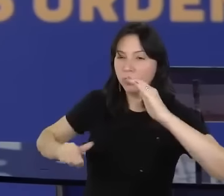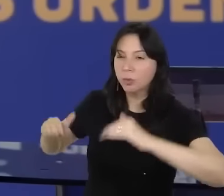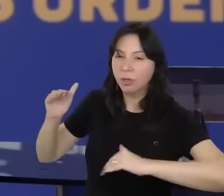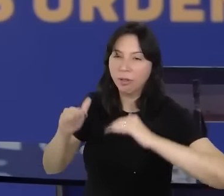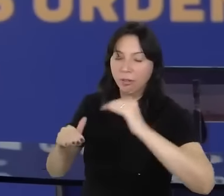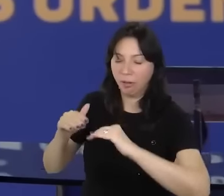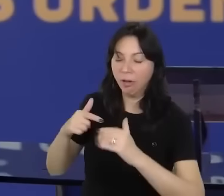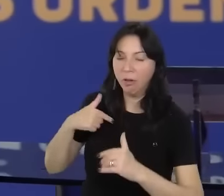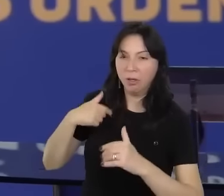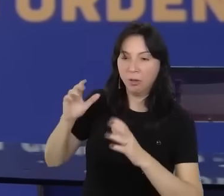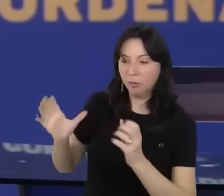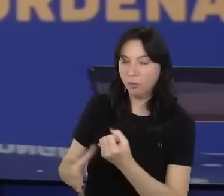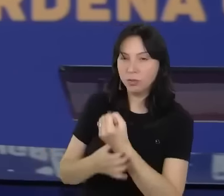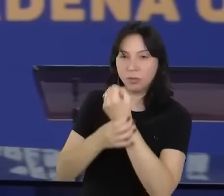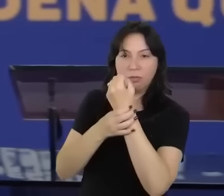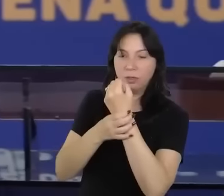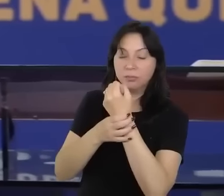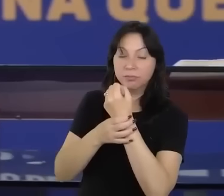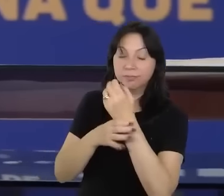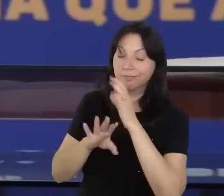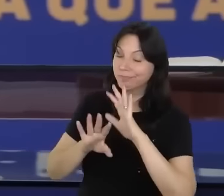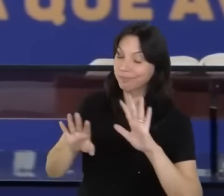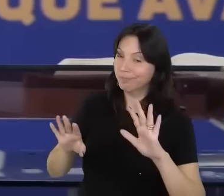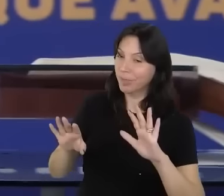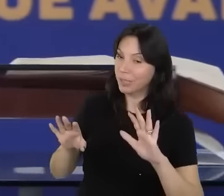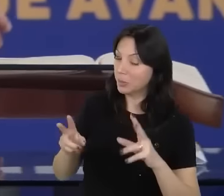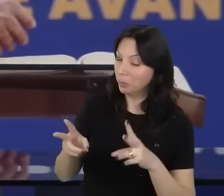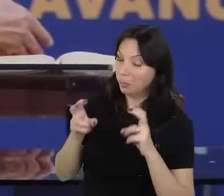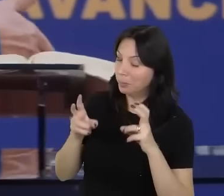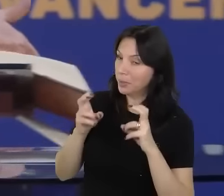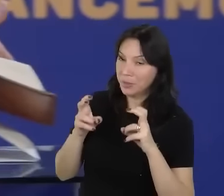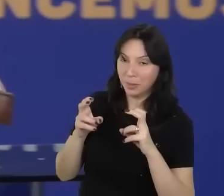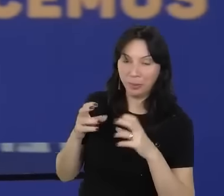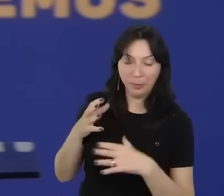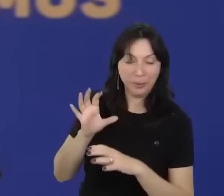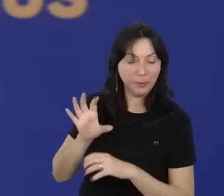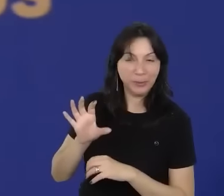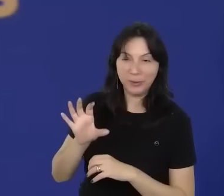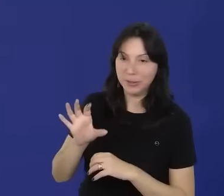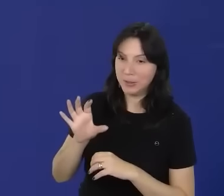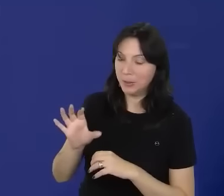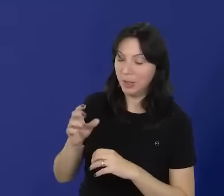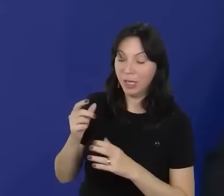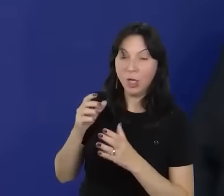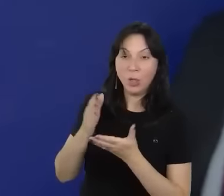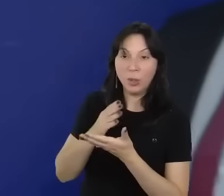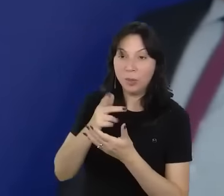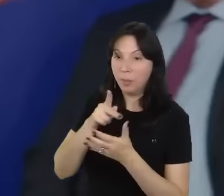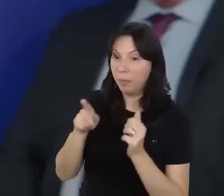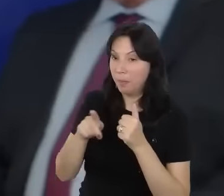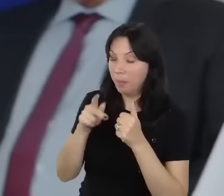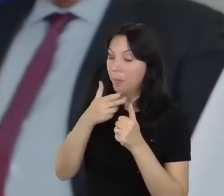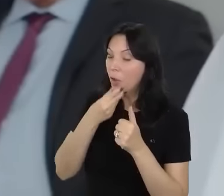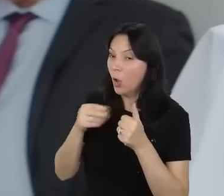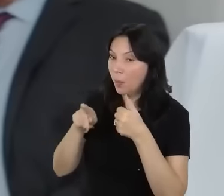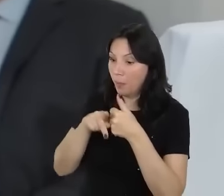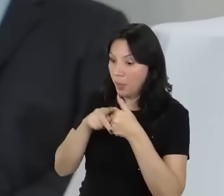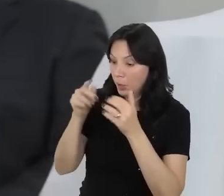dessa não ele não agiu assim quando ele começa a afundar ele grita ele Ora